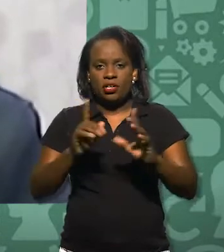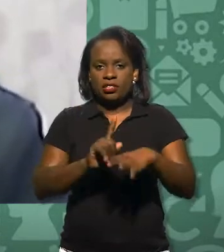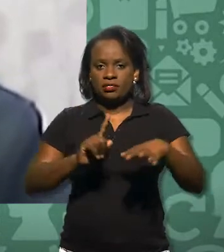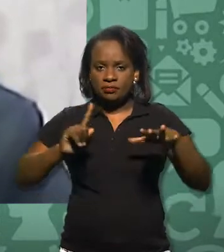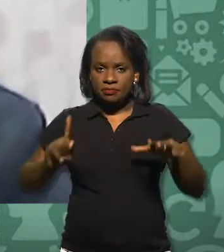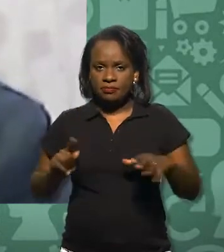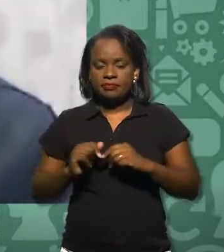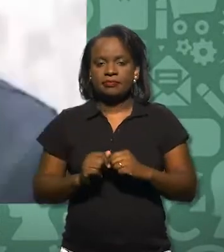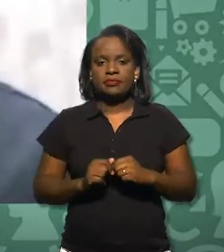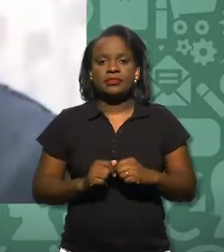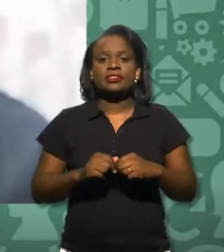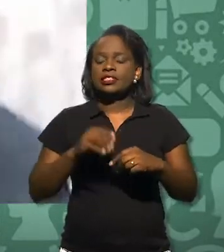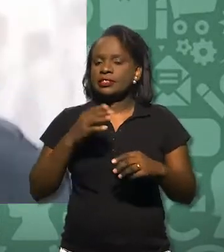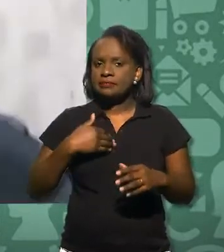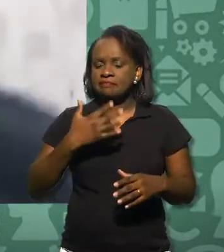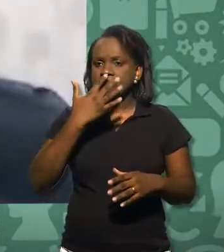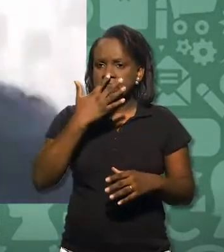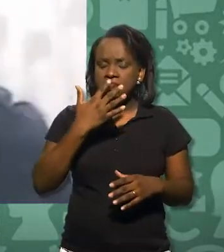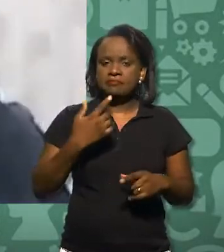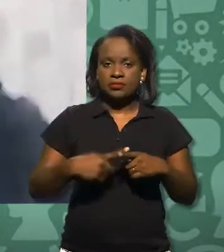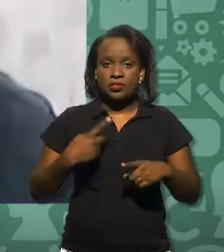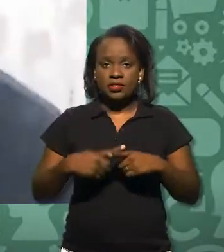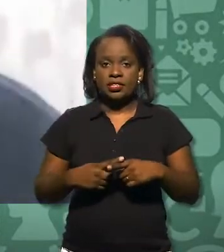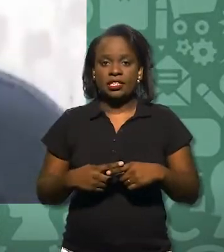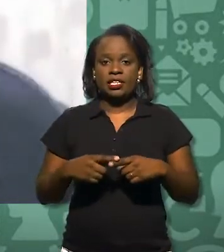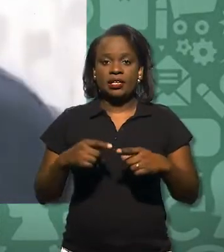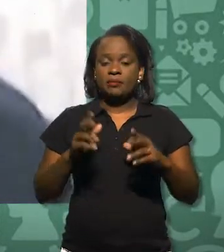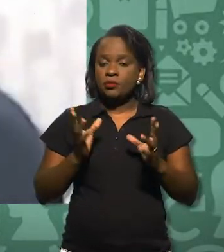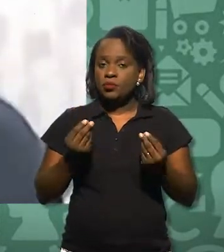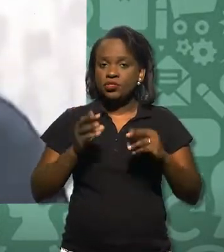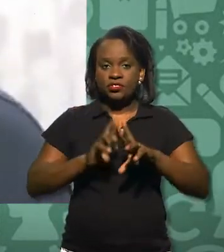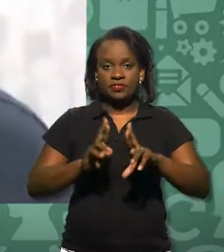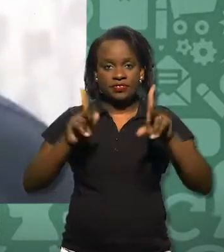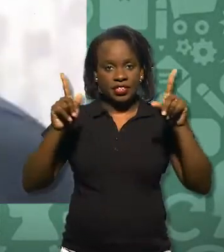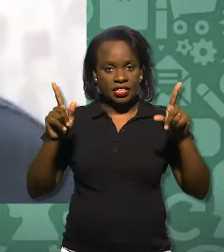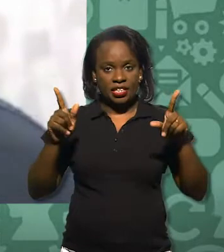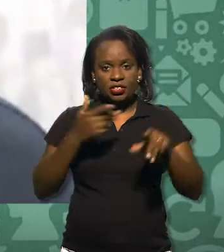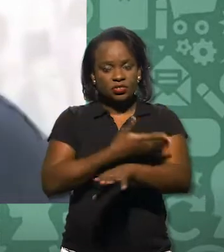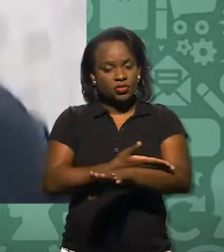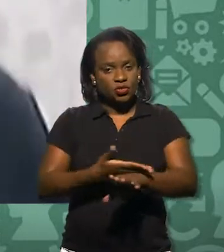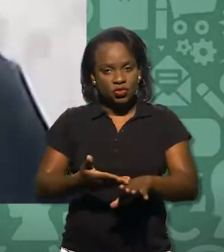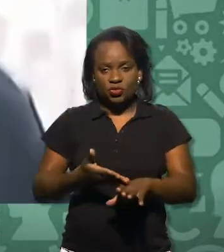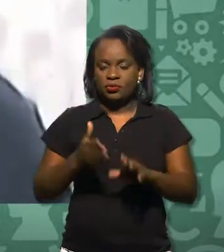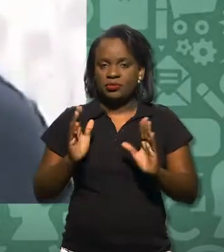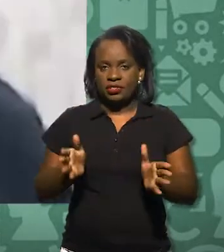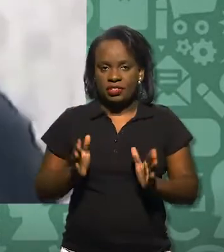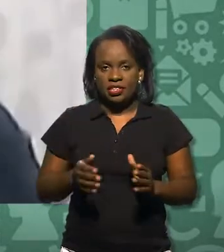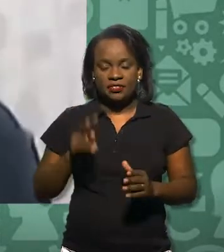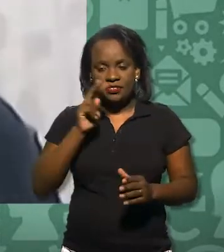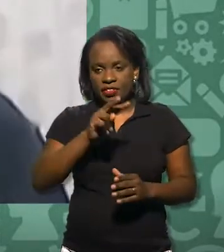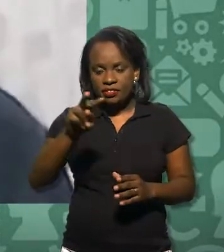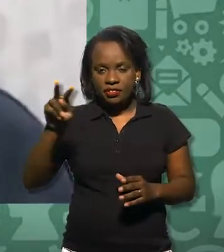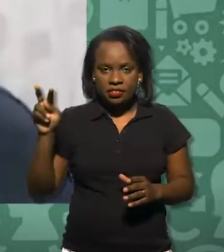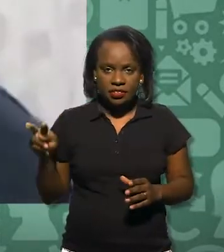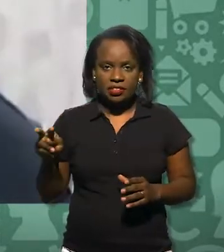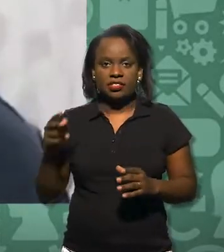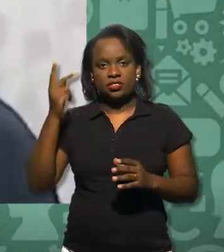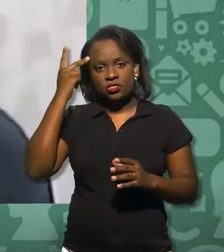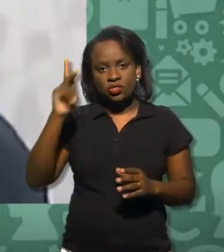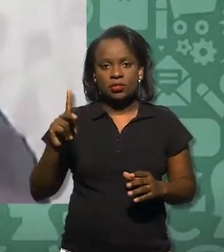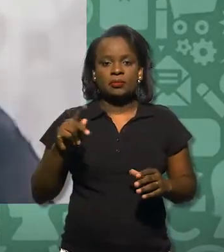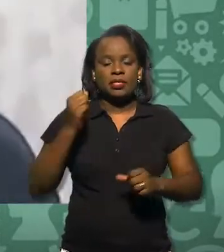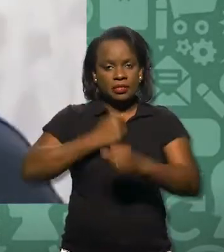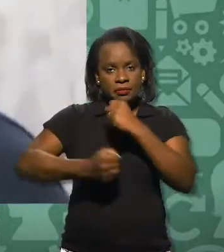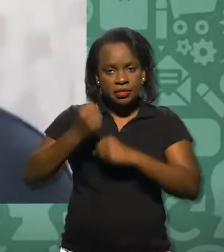fase de distanciamento social. E foi incrível porque foi completamente diferente do padrão que a gente está acostumado a ver, né,